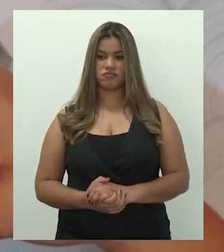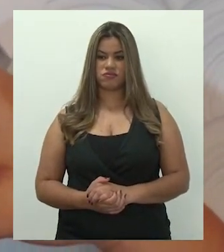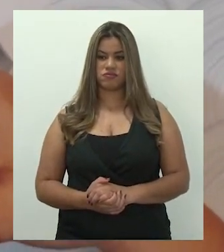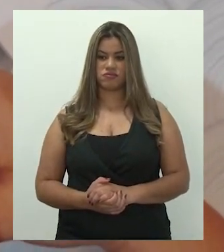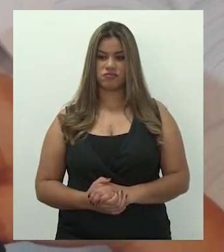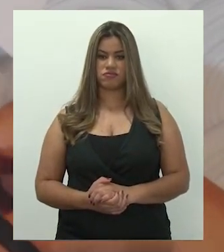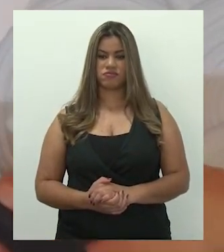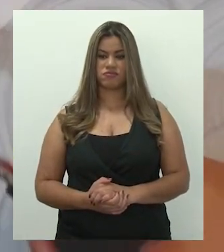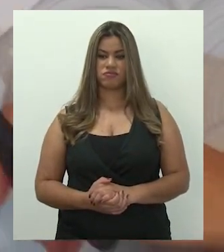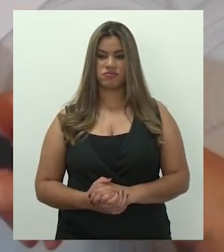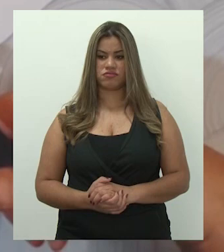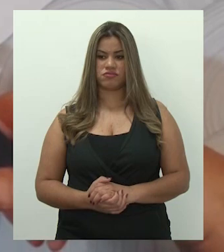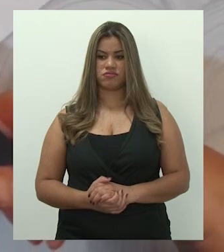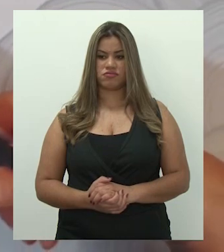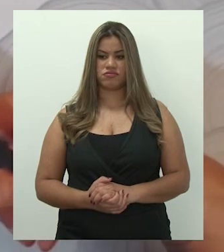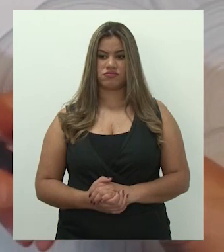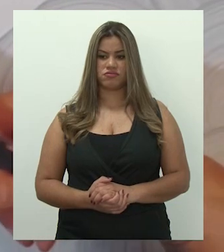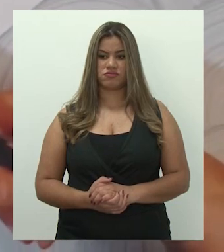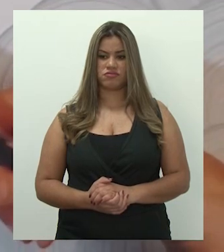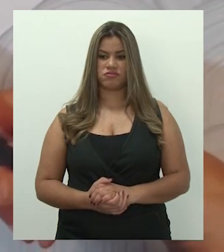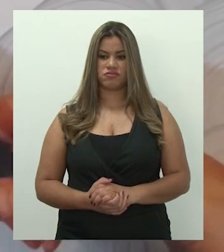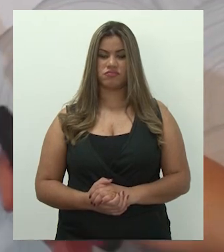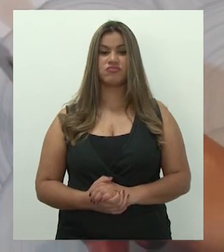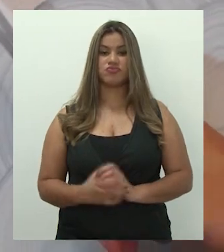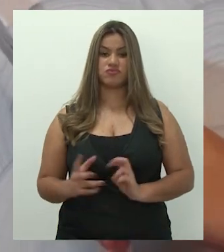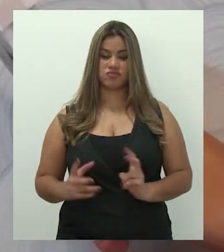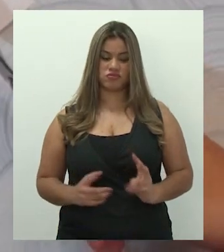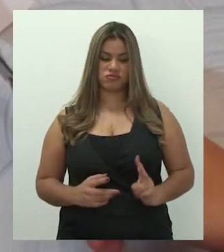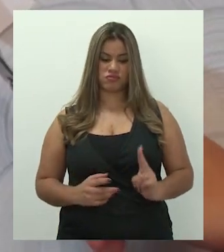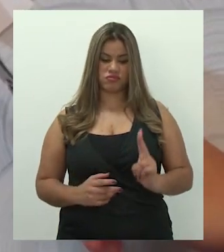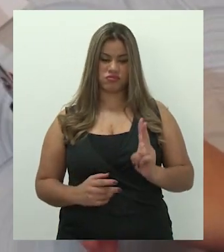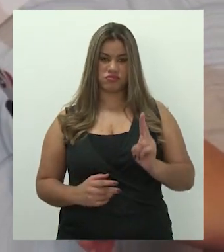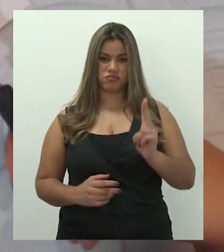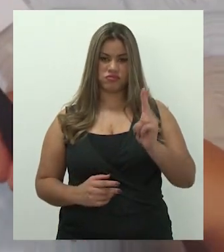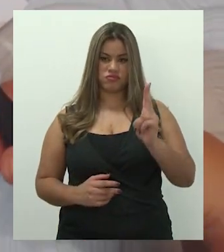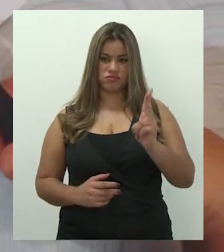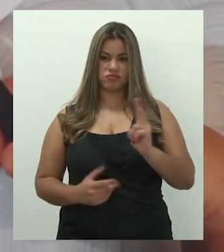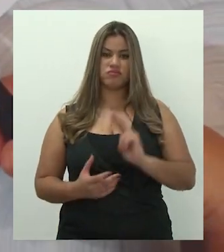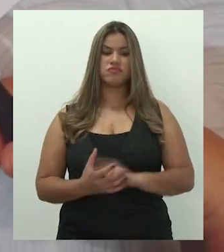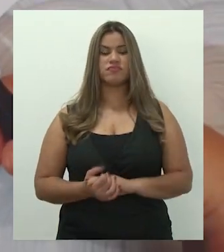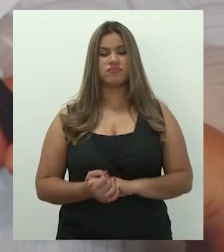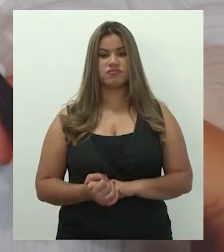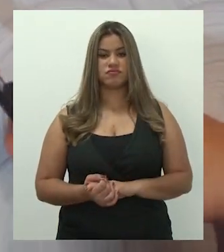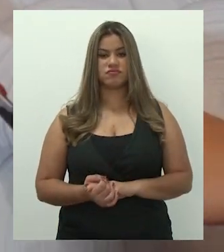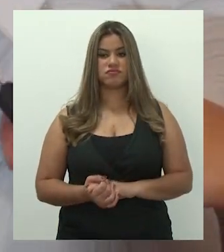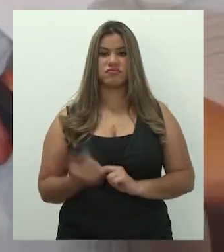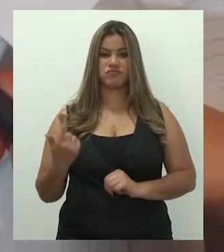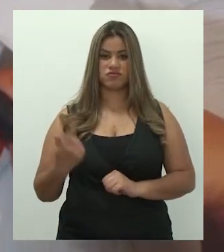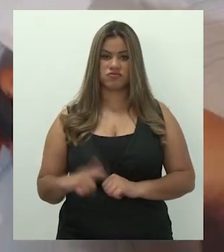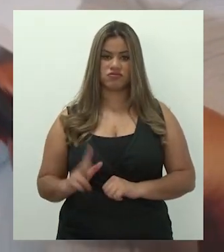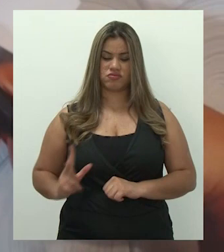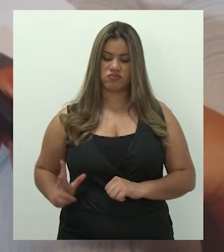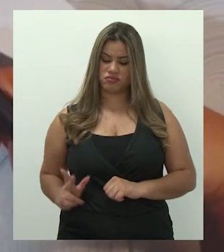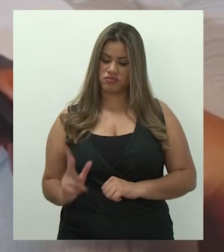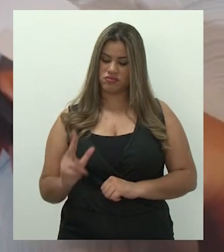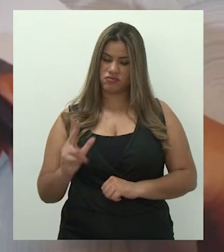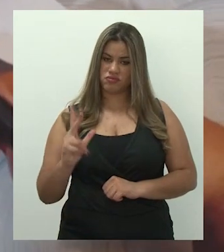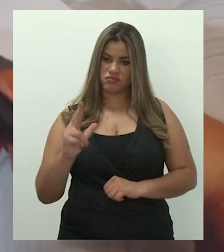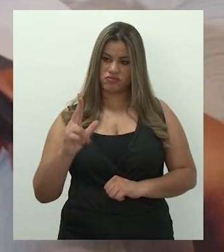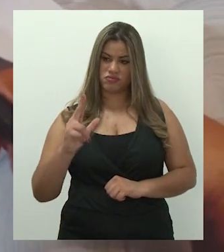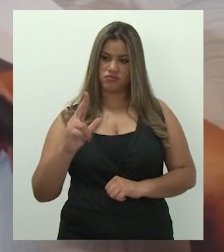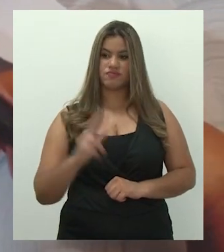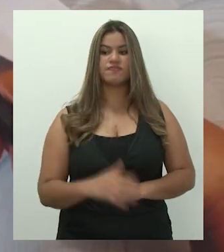Corte a primeira linha até o vértice do retângulo, novamente até o vértice do